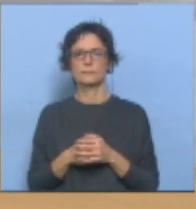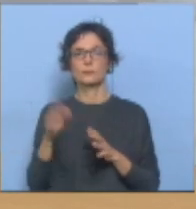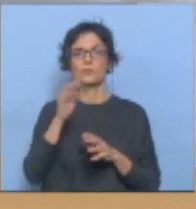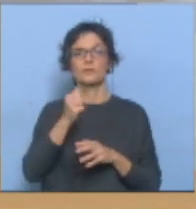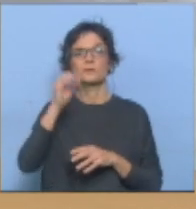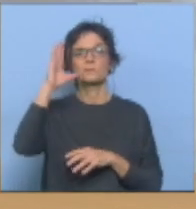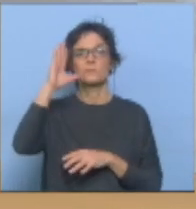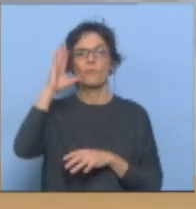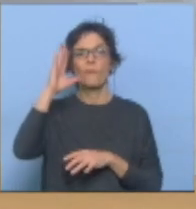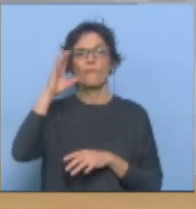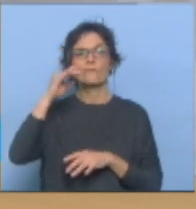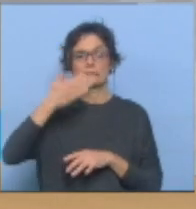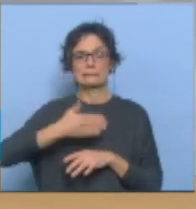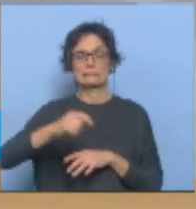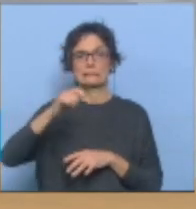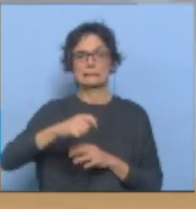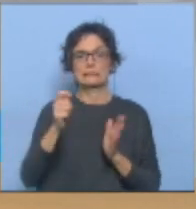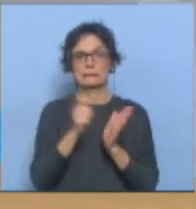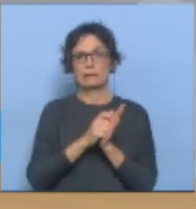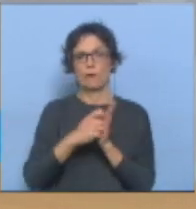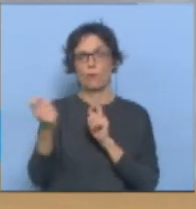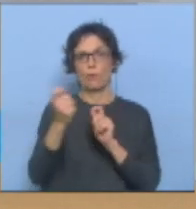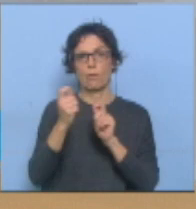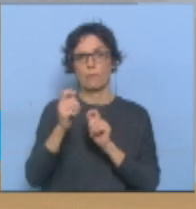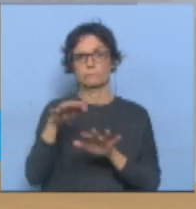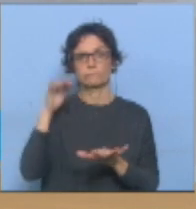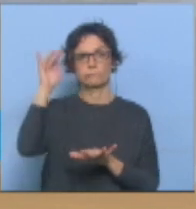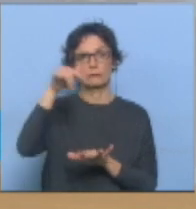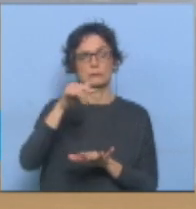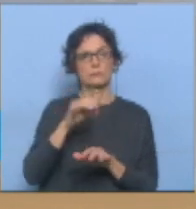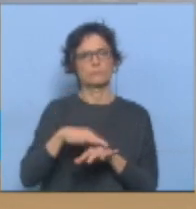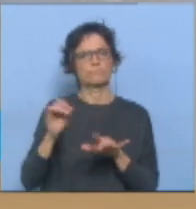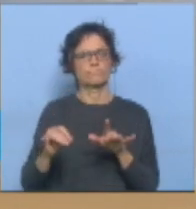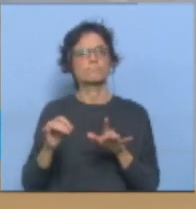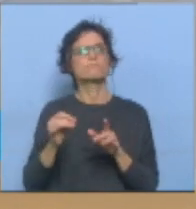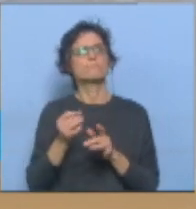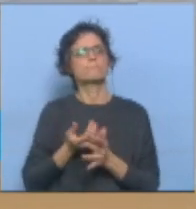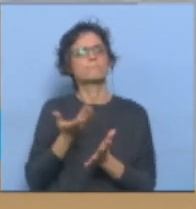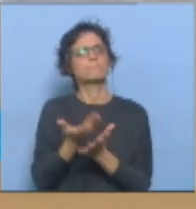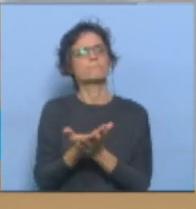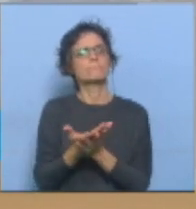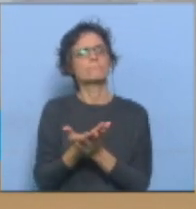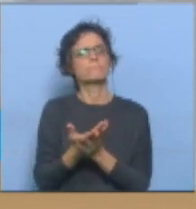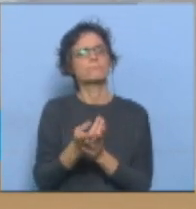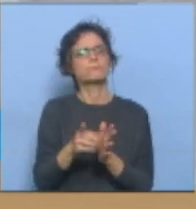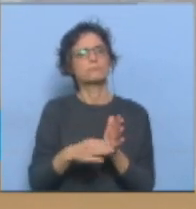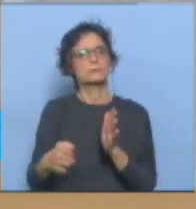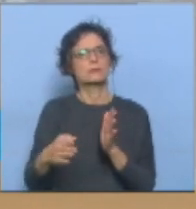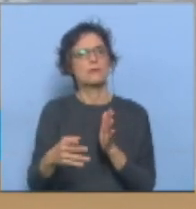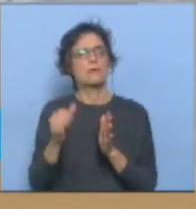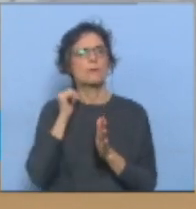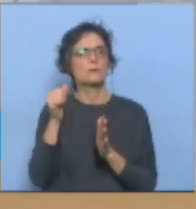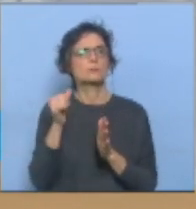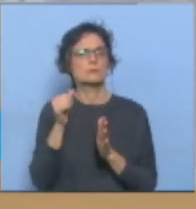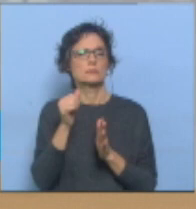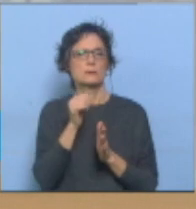Olá, muito boa tarde. Está agendado para esta semana o debate parlamentar sobre as propostas legislativas de legalização da eutanásia. Um